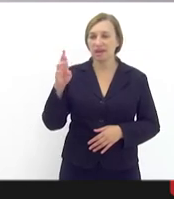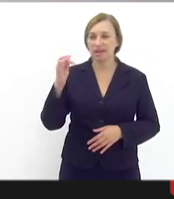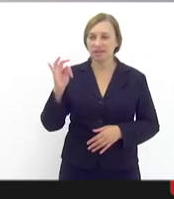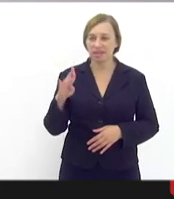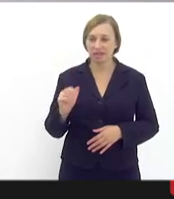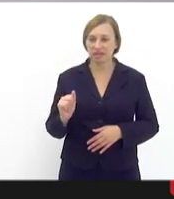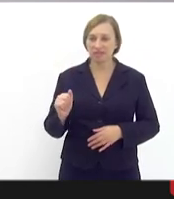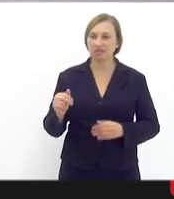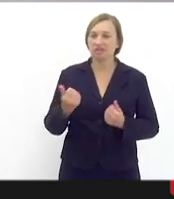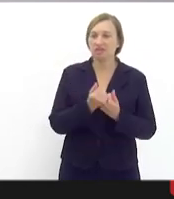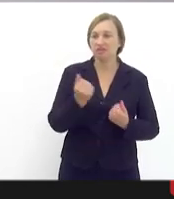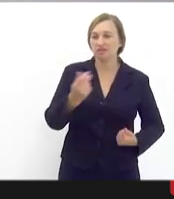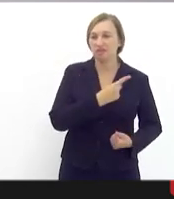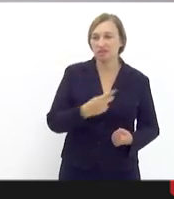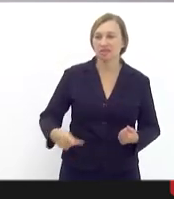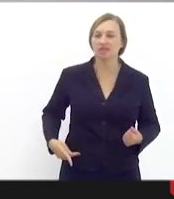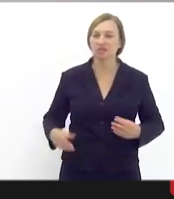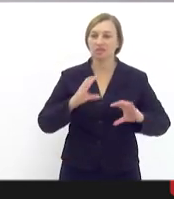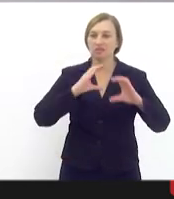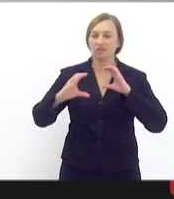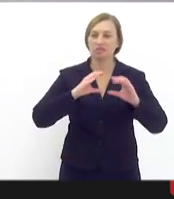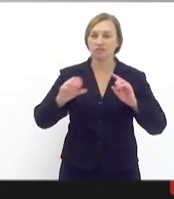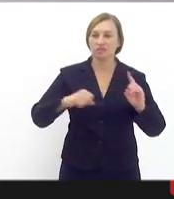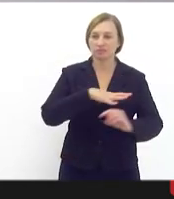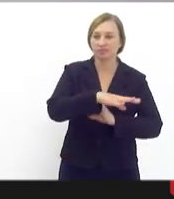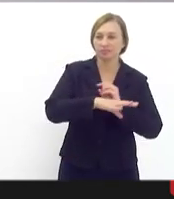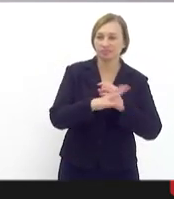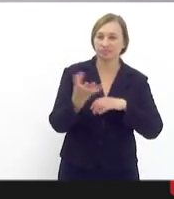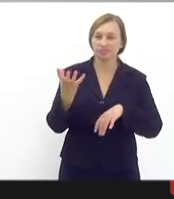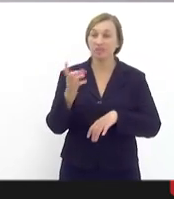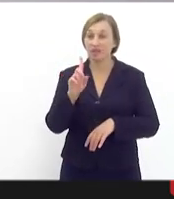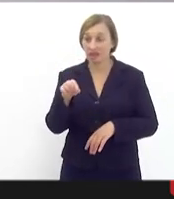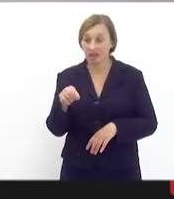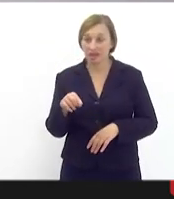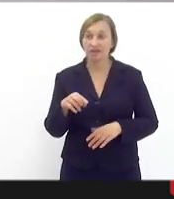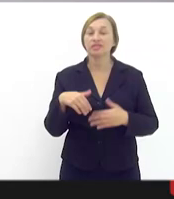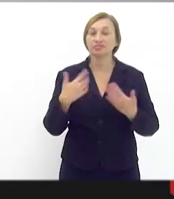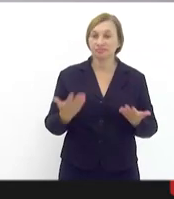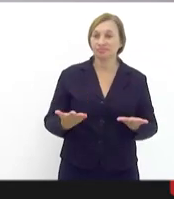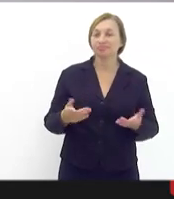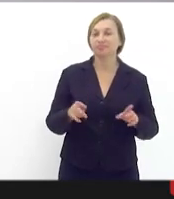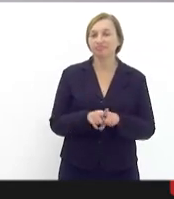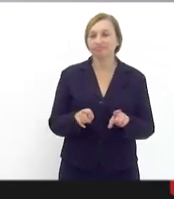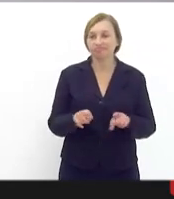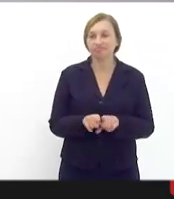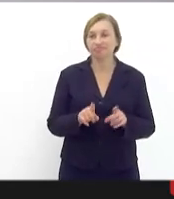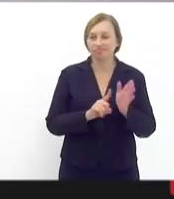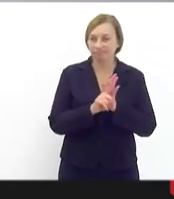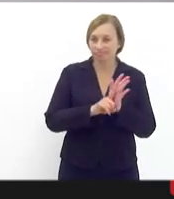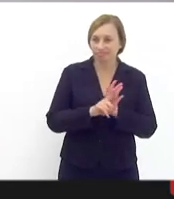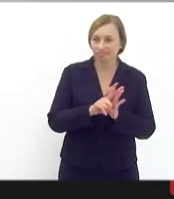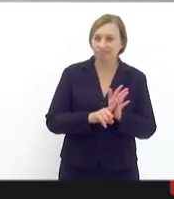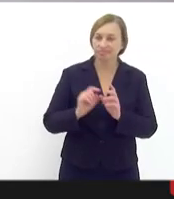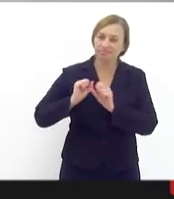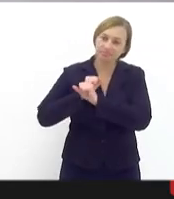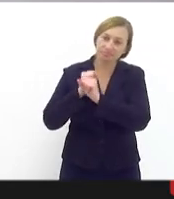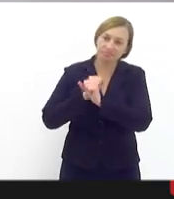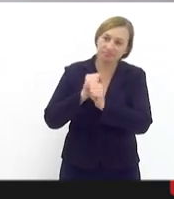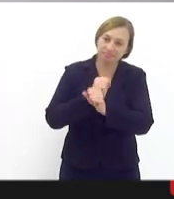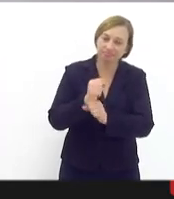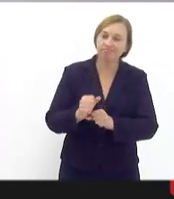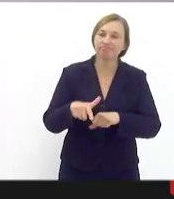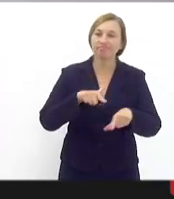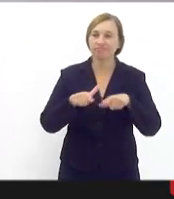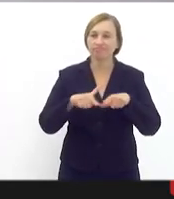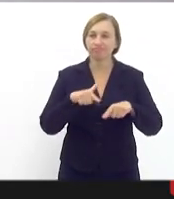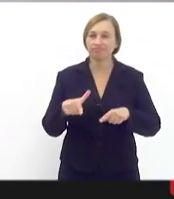Comissão de Comunicação Social do Congresso Nacional. Não é isso, Patrícia? Então, Patrícia também é uma pesquisadora aí de muitos anos e tem feito um